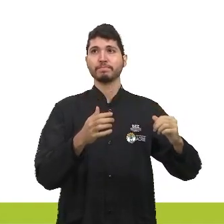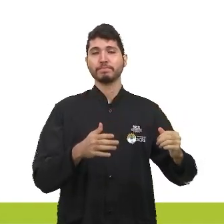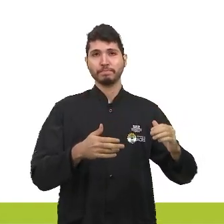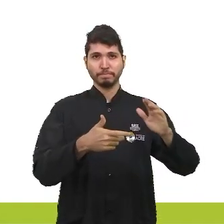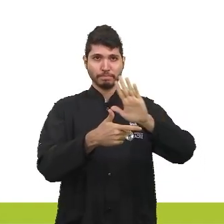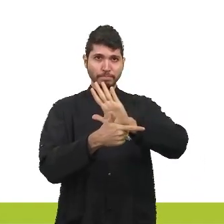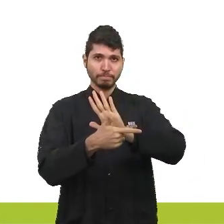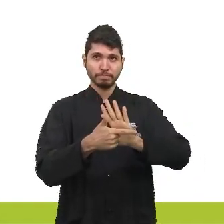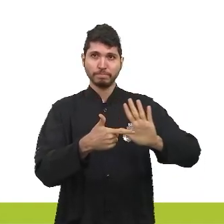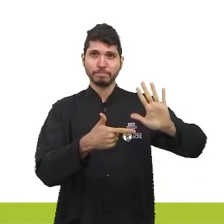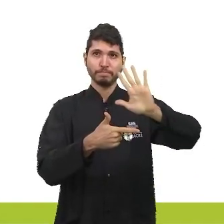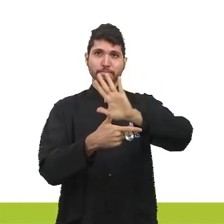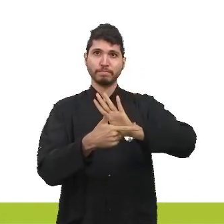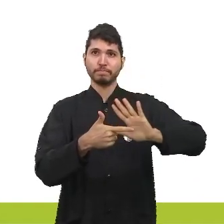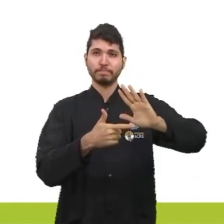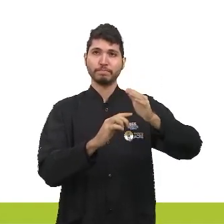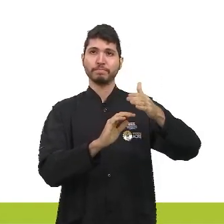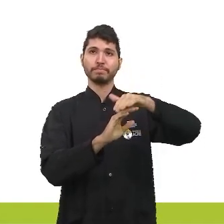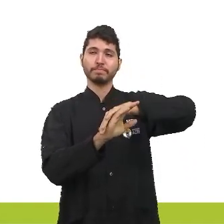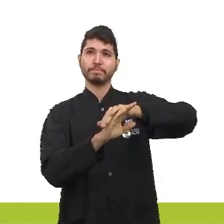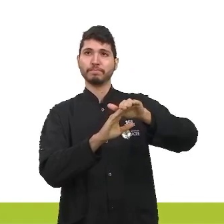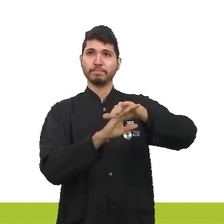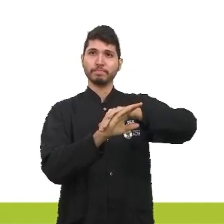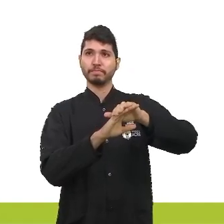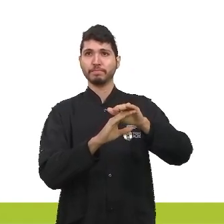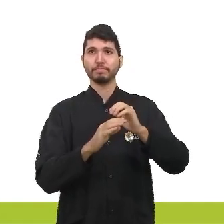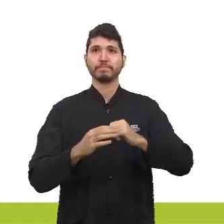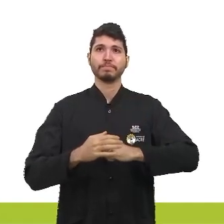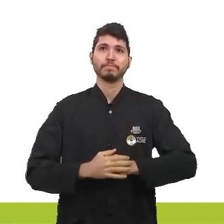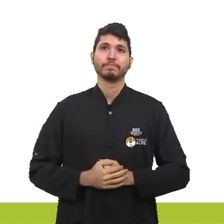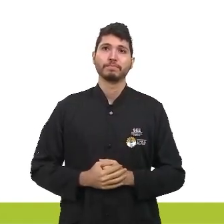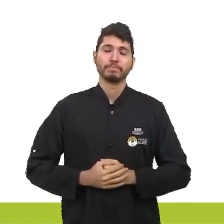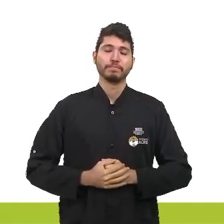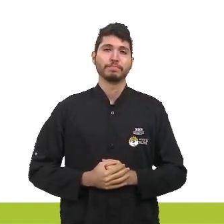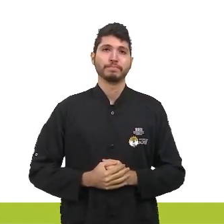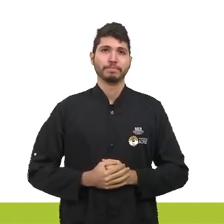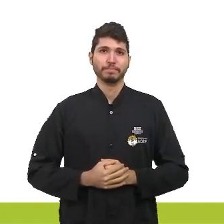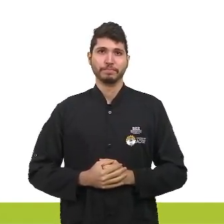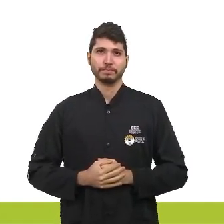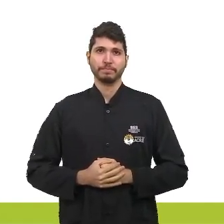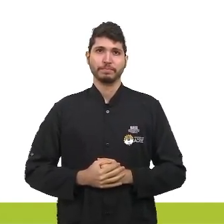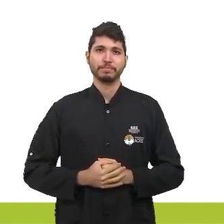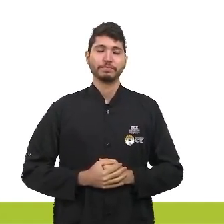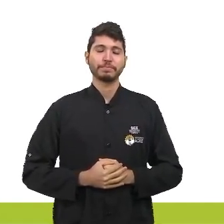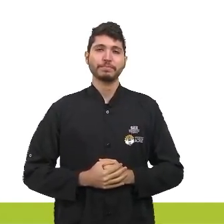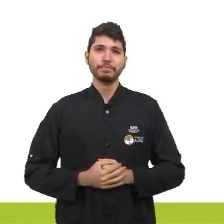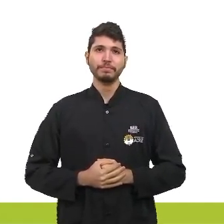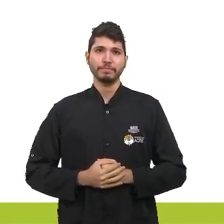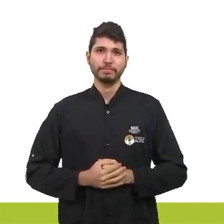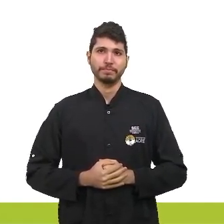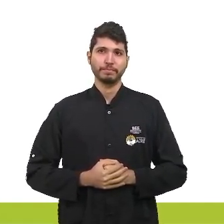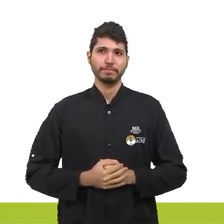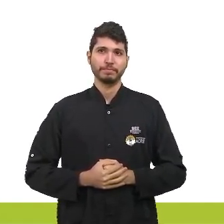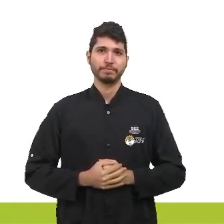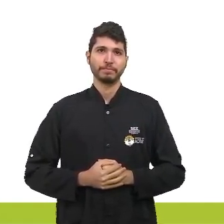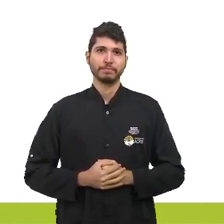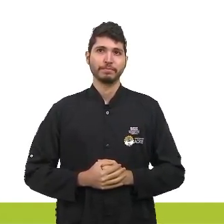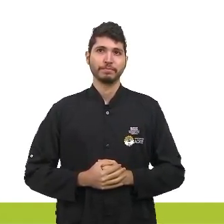essas condições A, B, C e D. Vamos ler um pouco, para a gente situar e tentar entender.